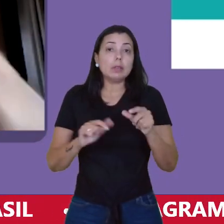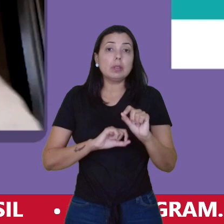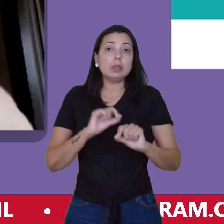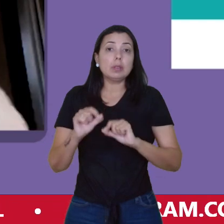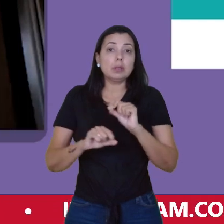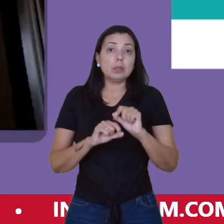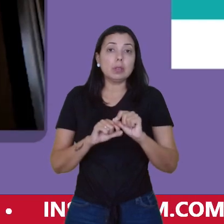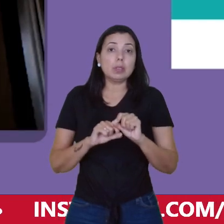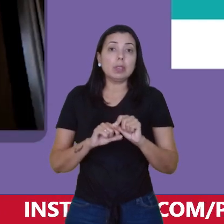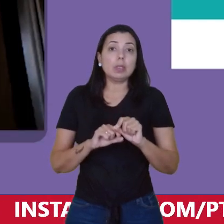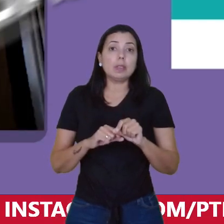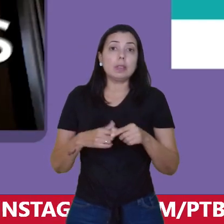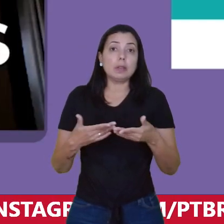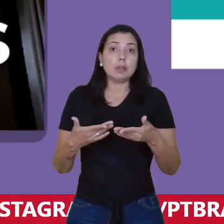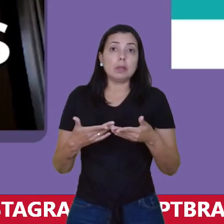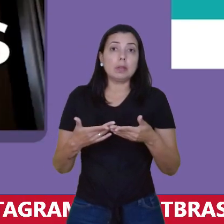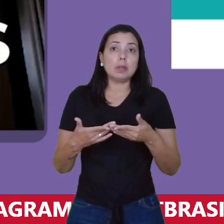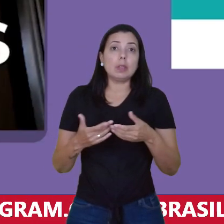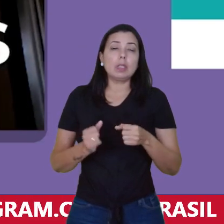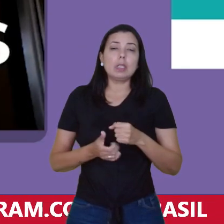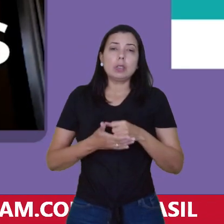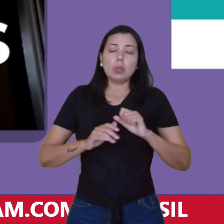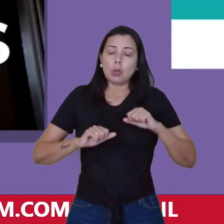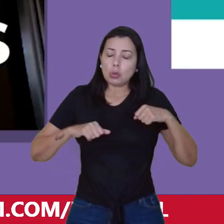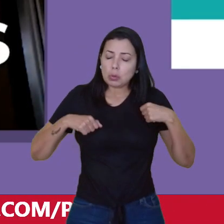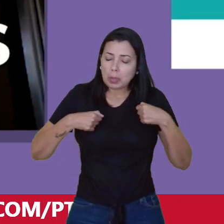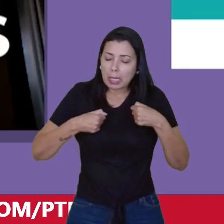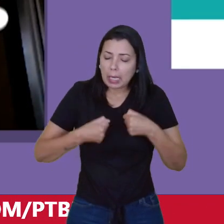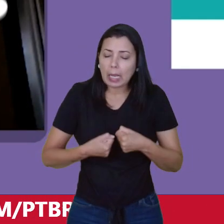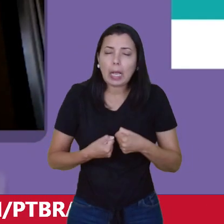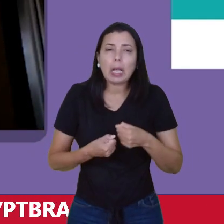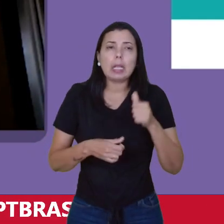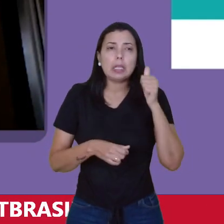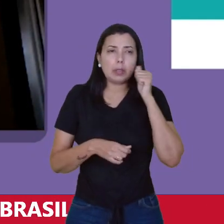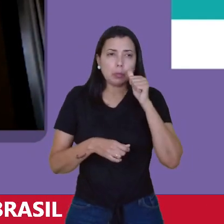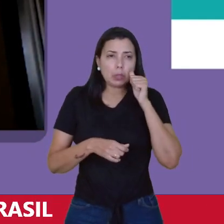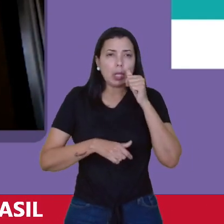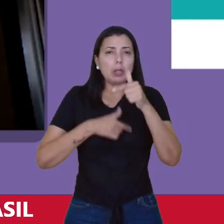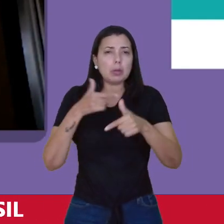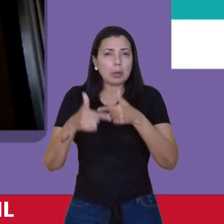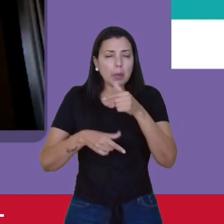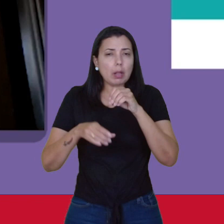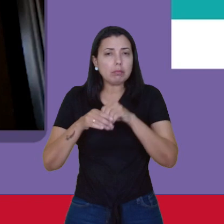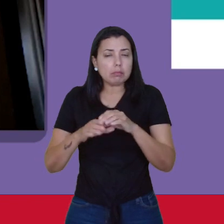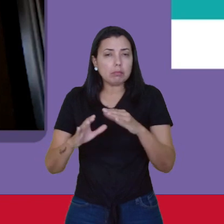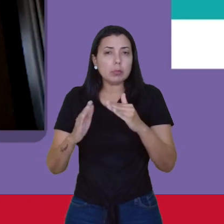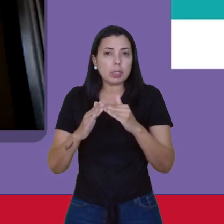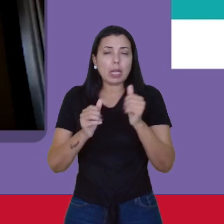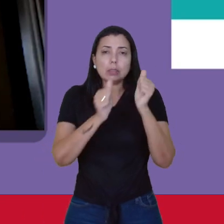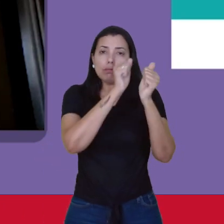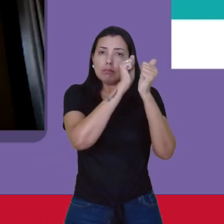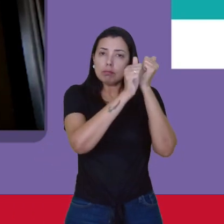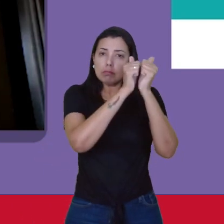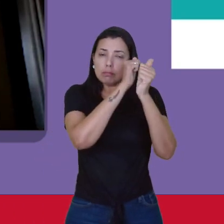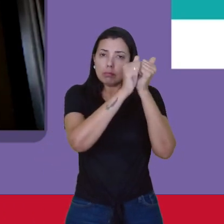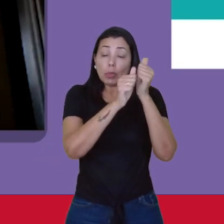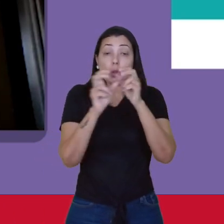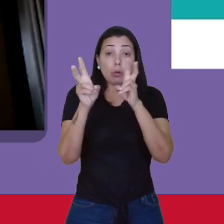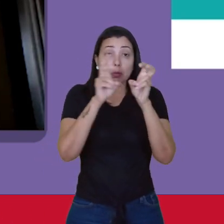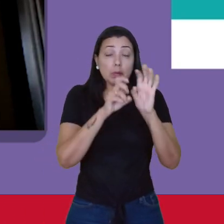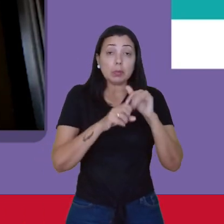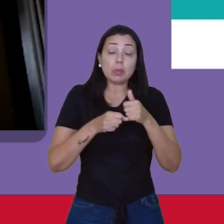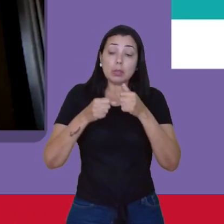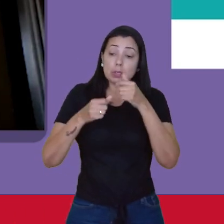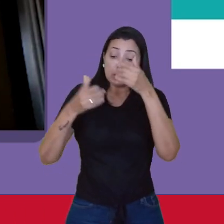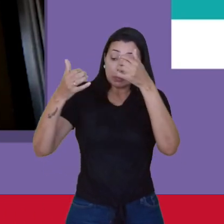do desvelamento do que é a sobrecarga das mulheres e do trabalho doméstico, que também é um tema que nós